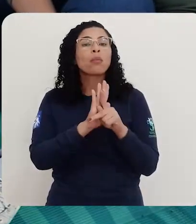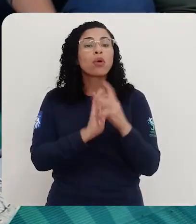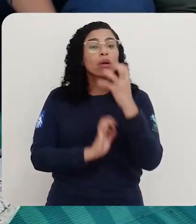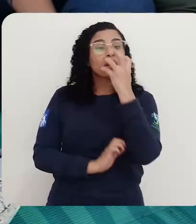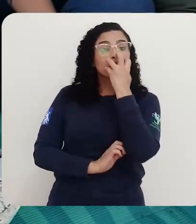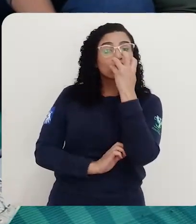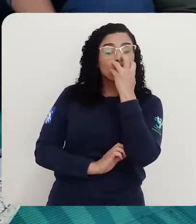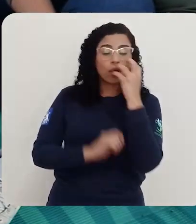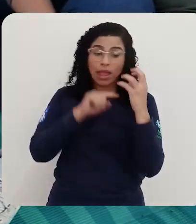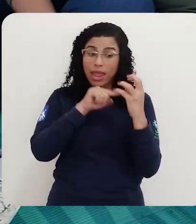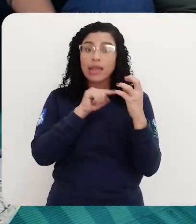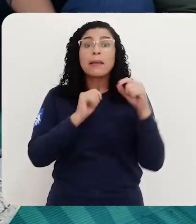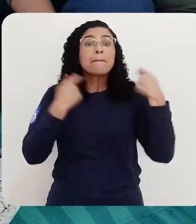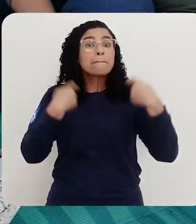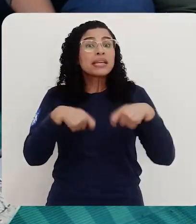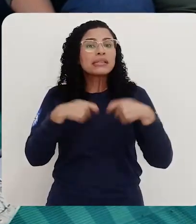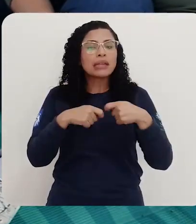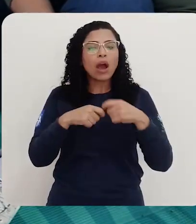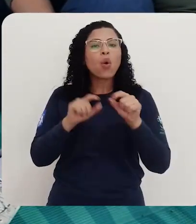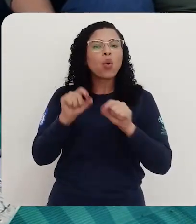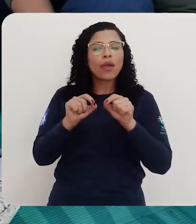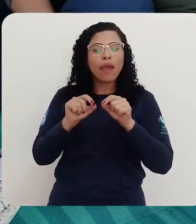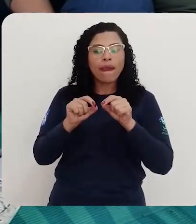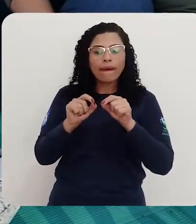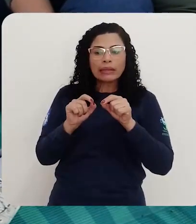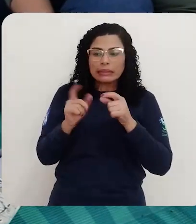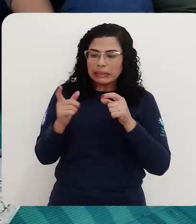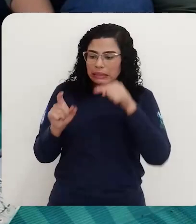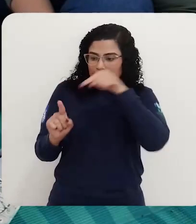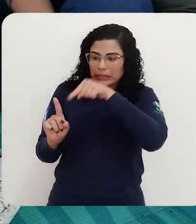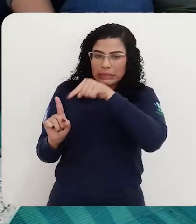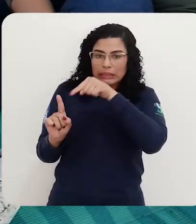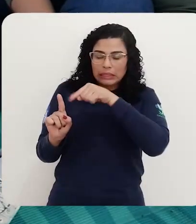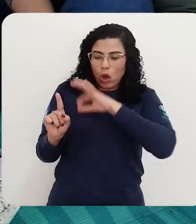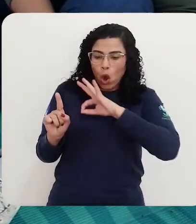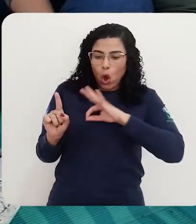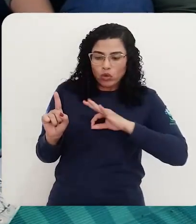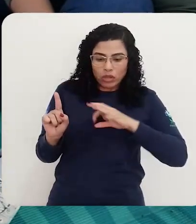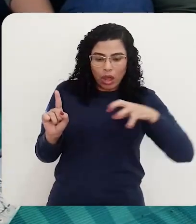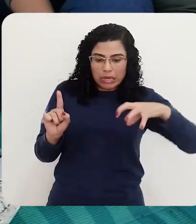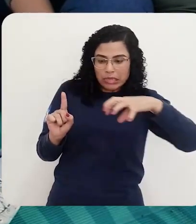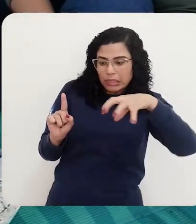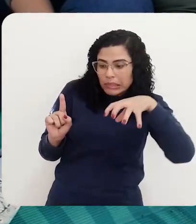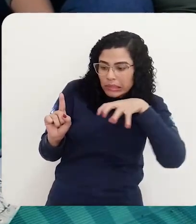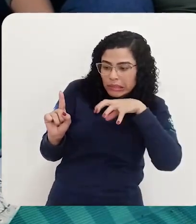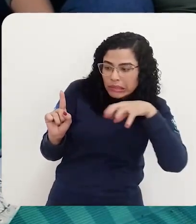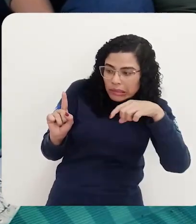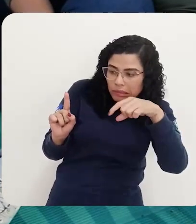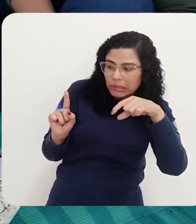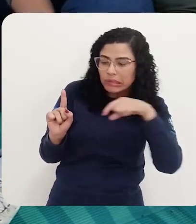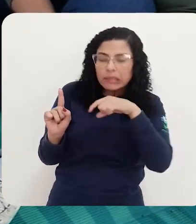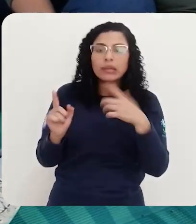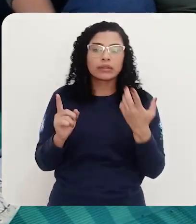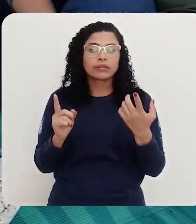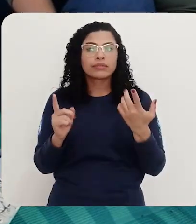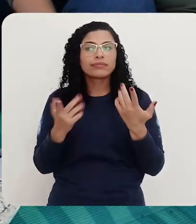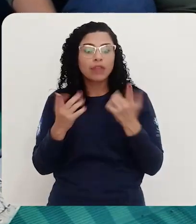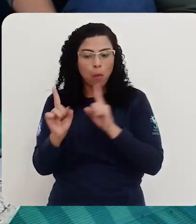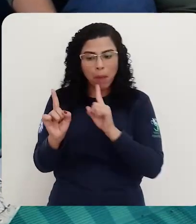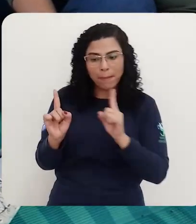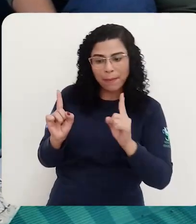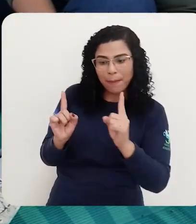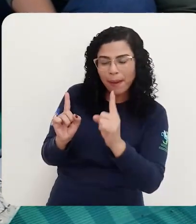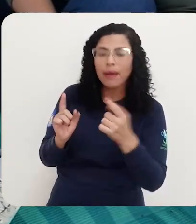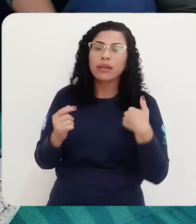representam cachorros. Os cachorros precisam encurralar a onça e a onça capturar os cachorros. Então você